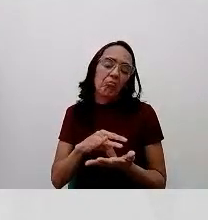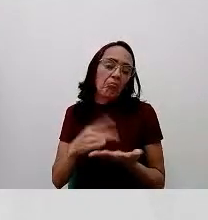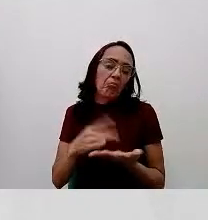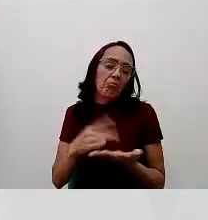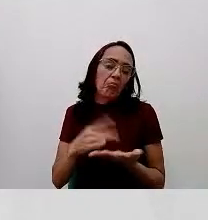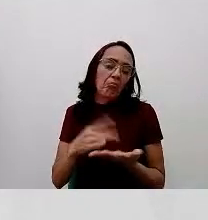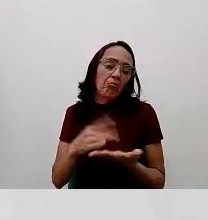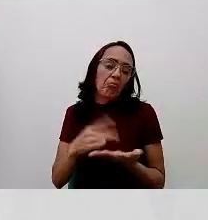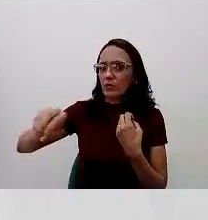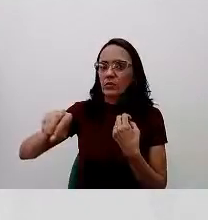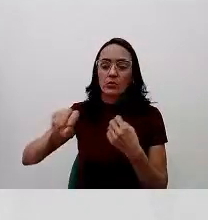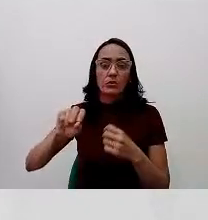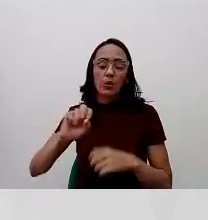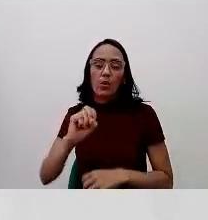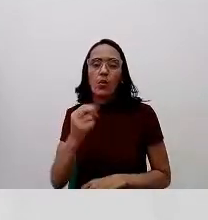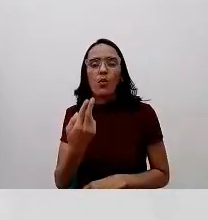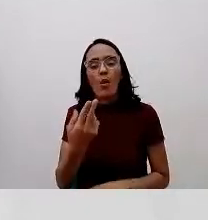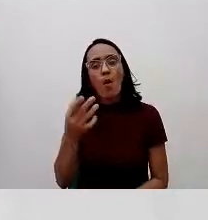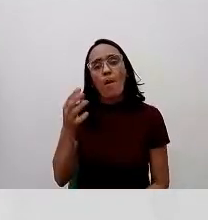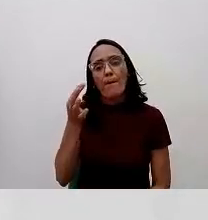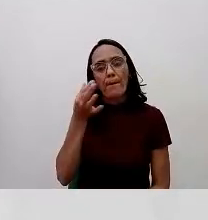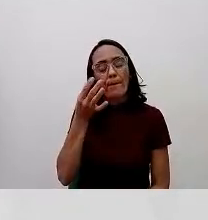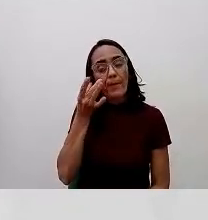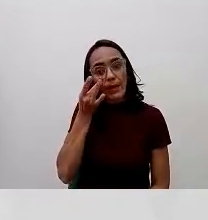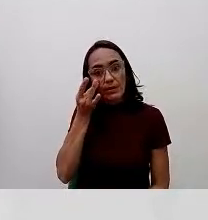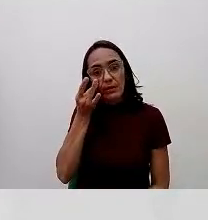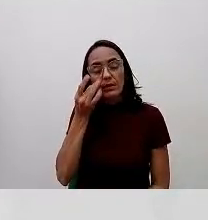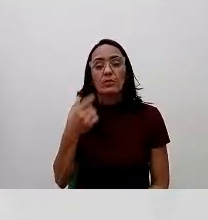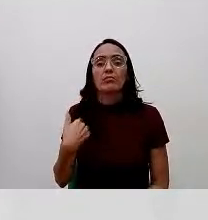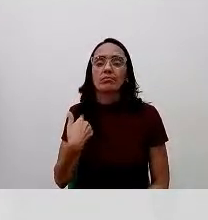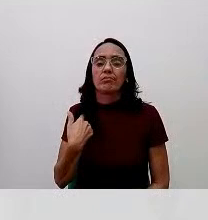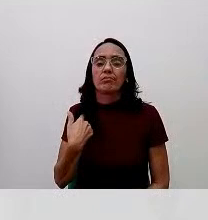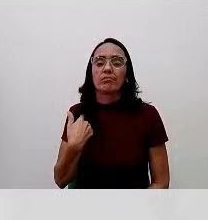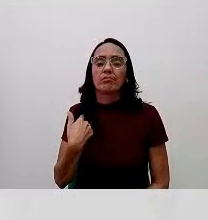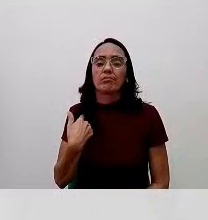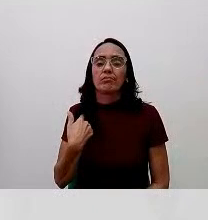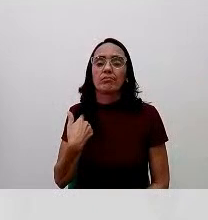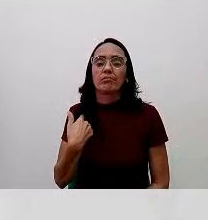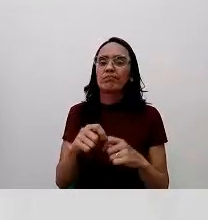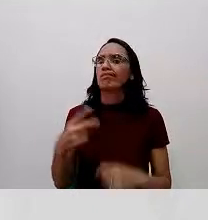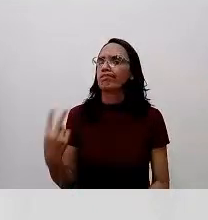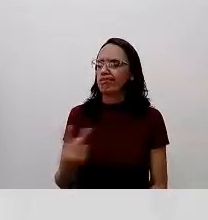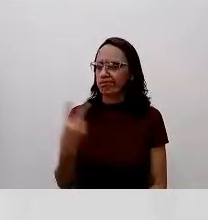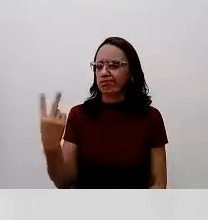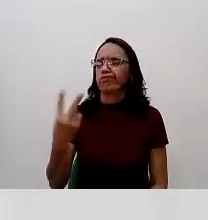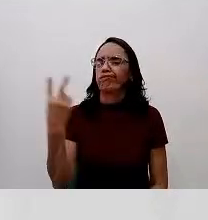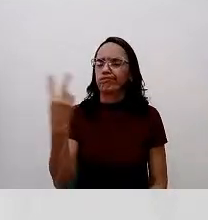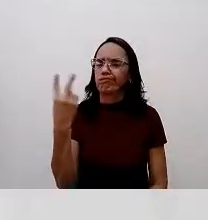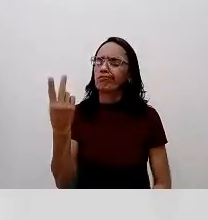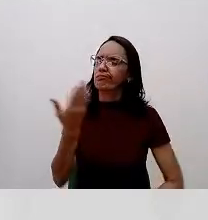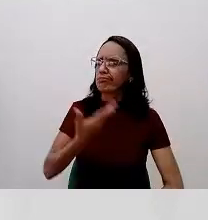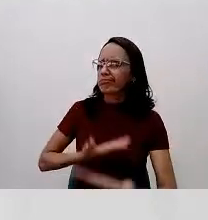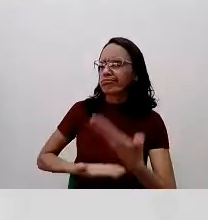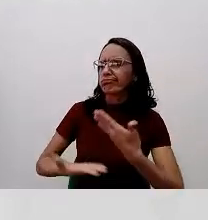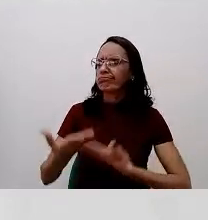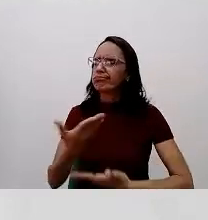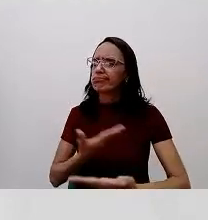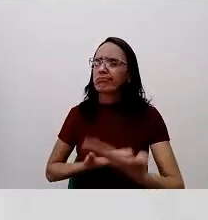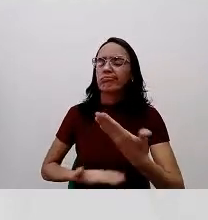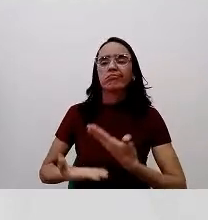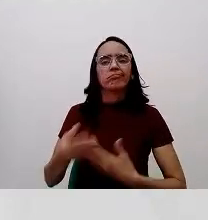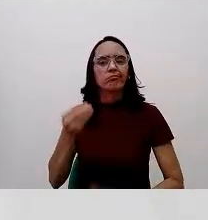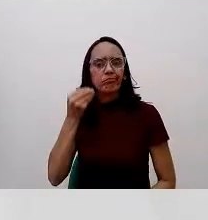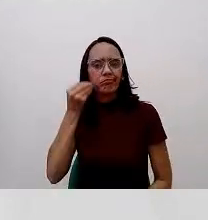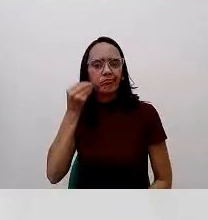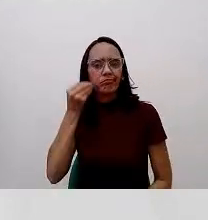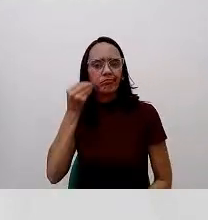formato presencial, que a gente, né, possa sempre valorizar essa troca de experiência, essa troca de conhecimento,